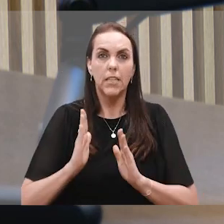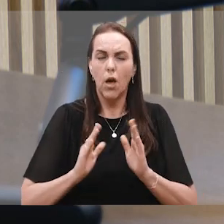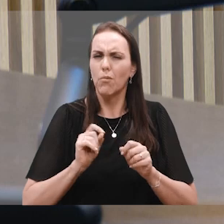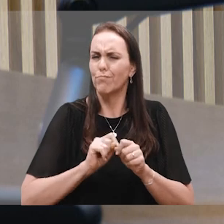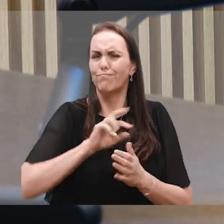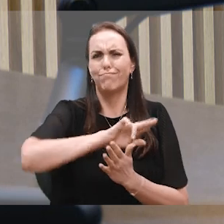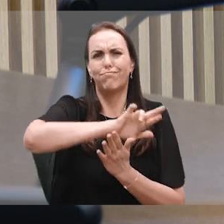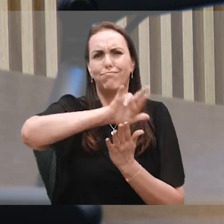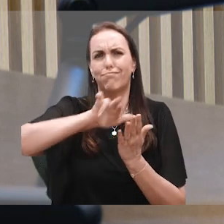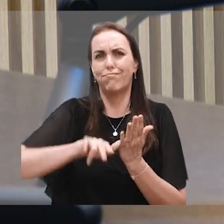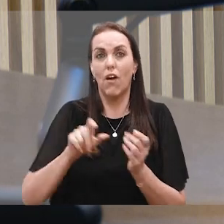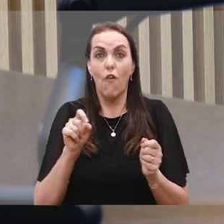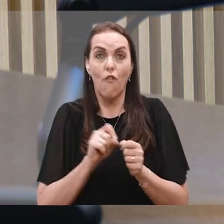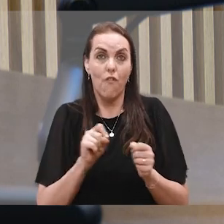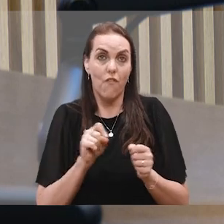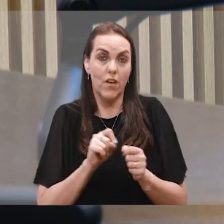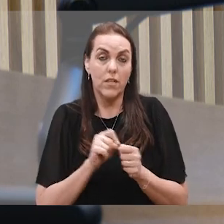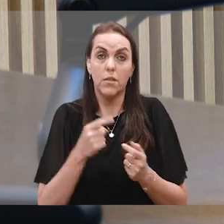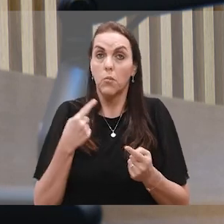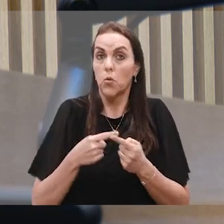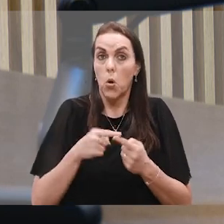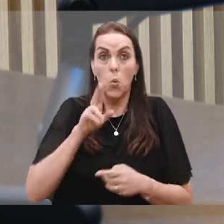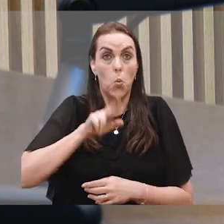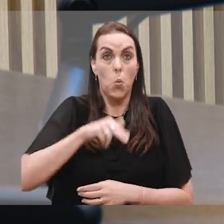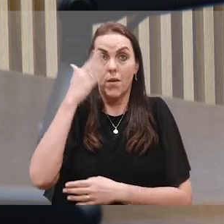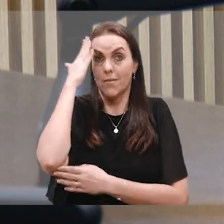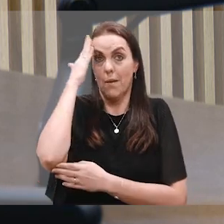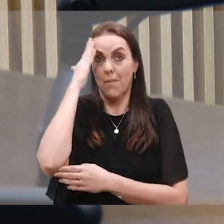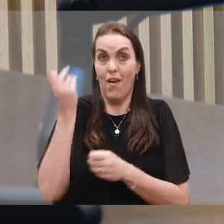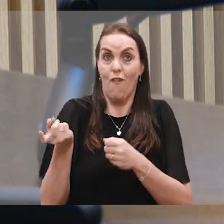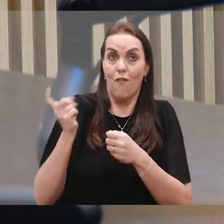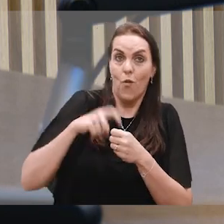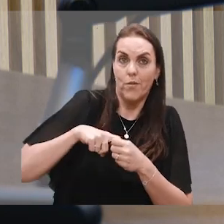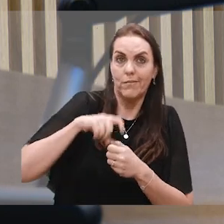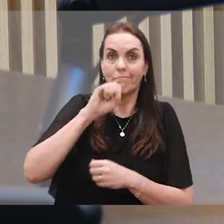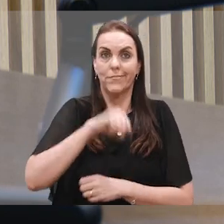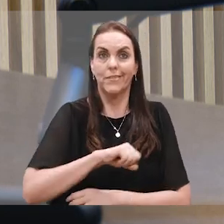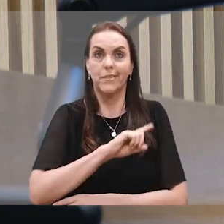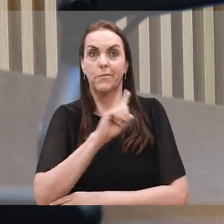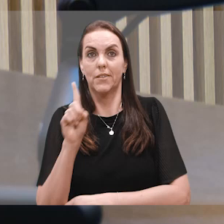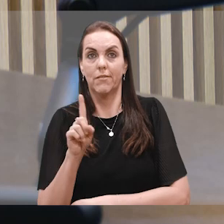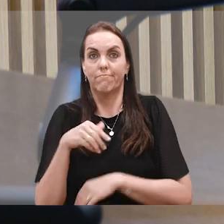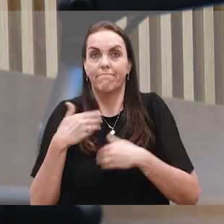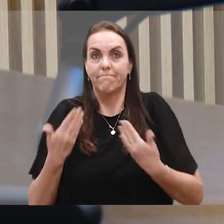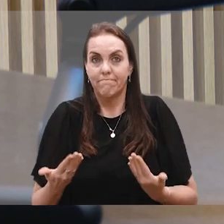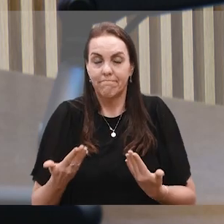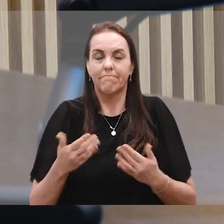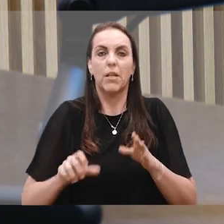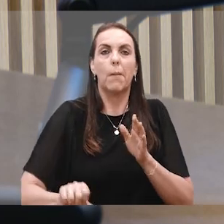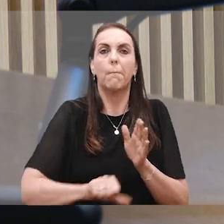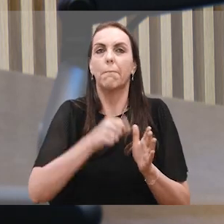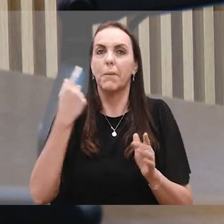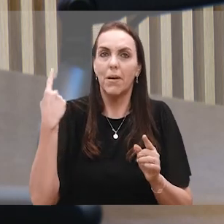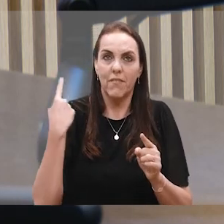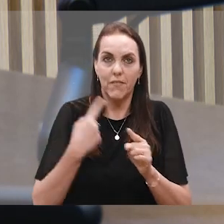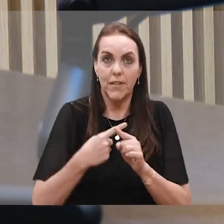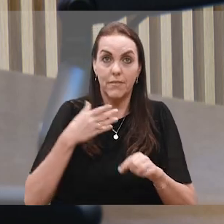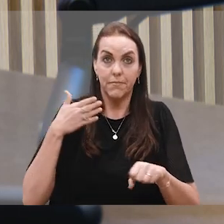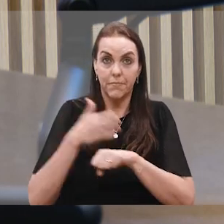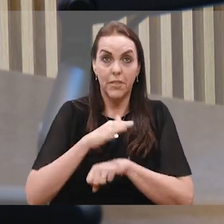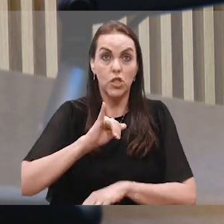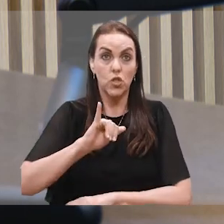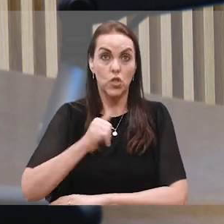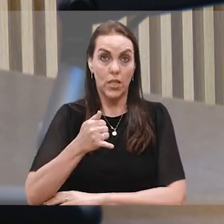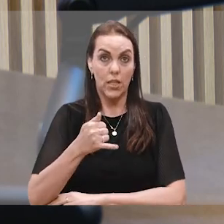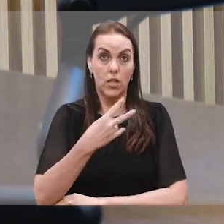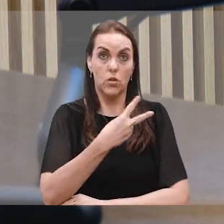fiz muitas coisas, porque eu nunca ia saber quando eu ia voltar e se fosse voltar. E desde a primeira vez que eu entrei, que